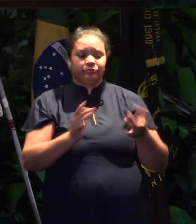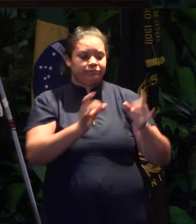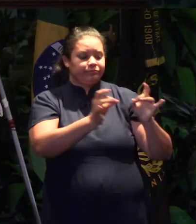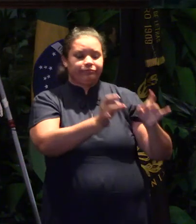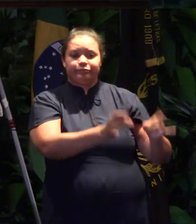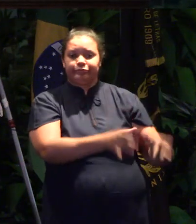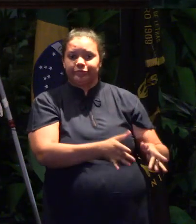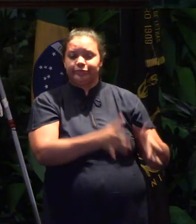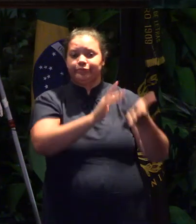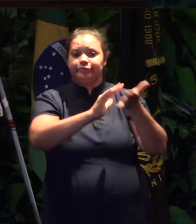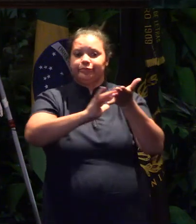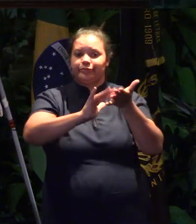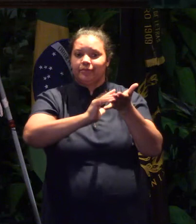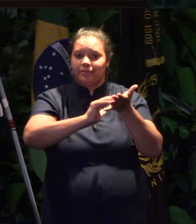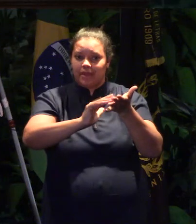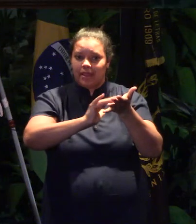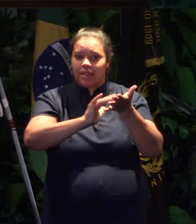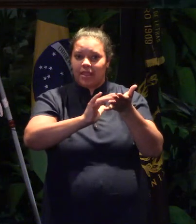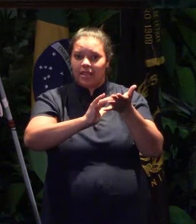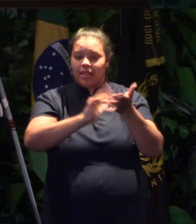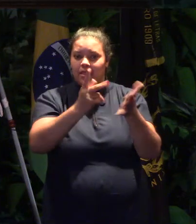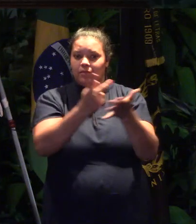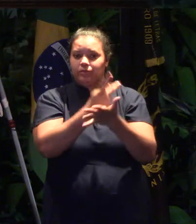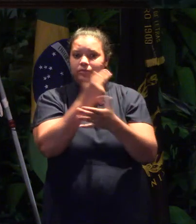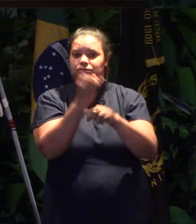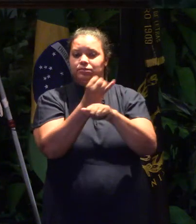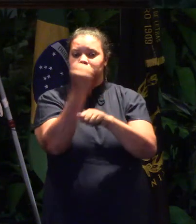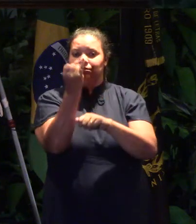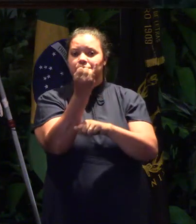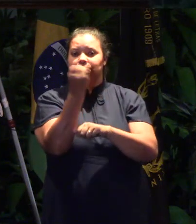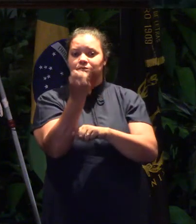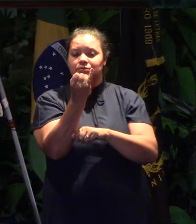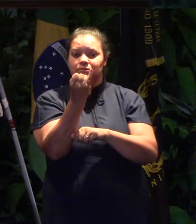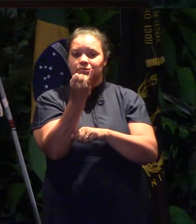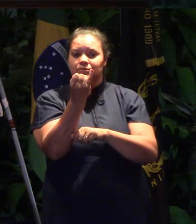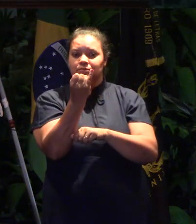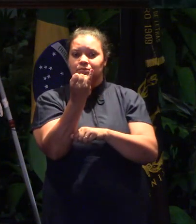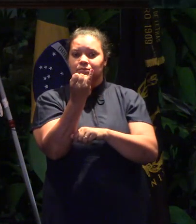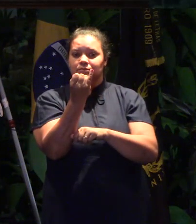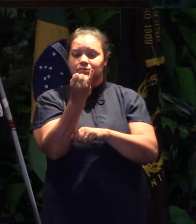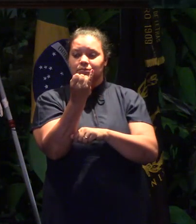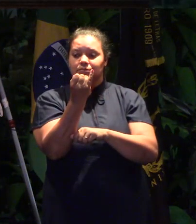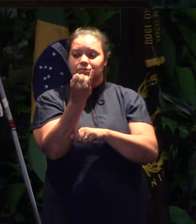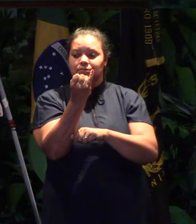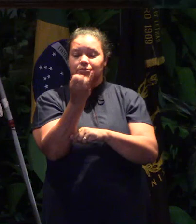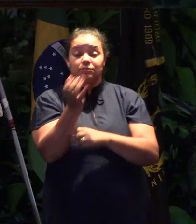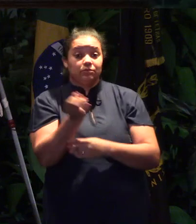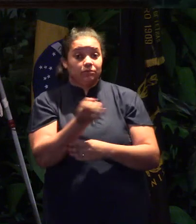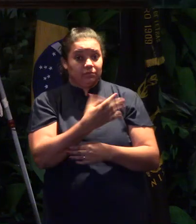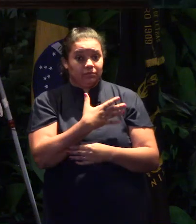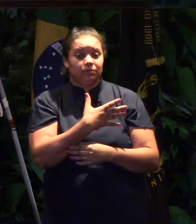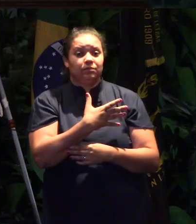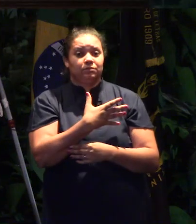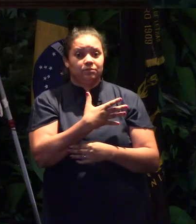abandonando paulatinamente o braille, que o braille está deixando de ser algo importante, né? Quando, na verdade, as novas tecnologias